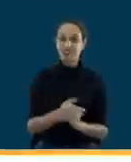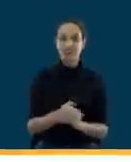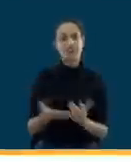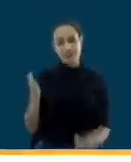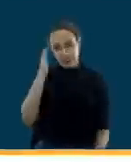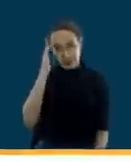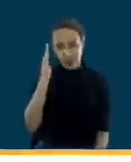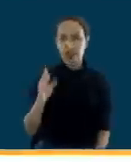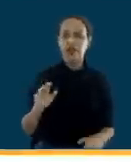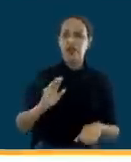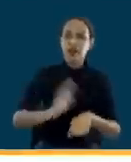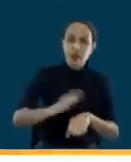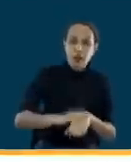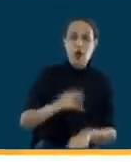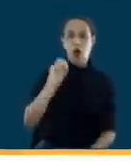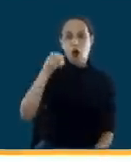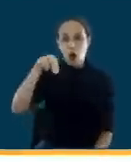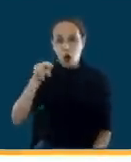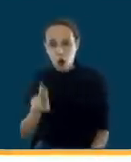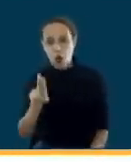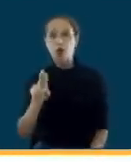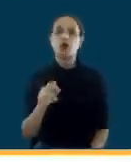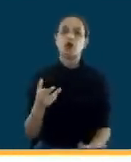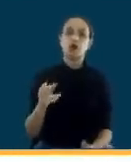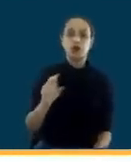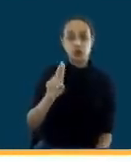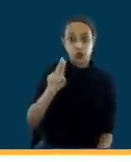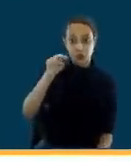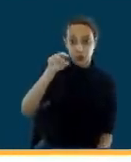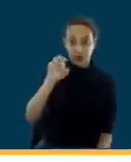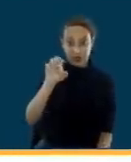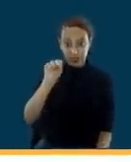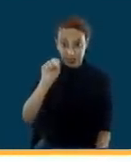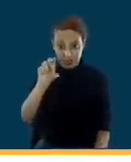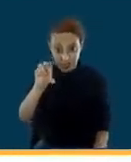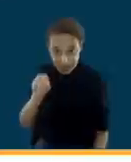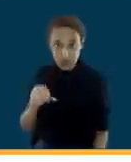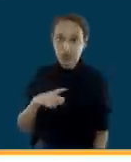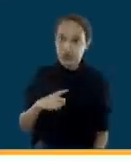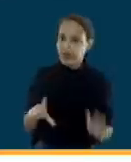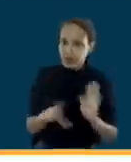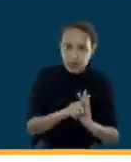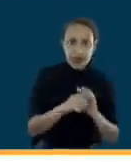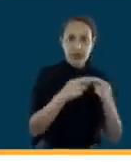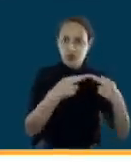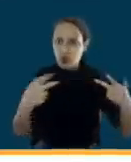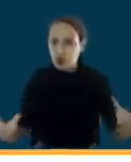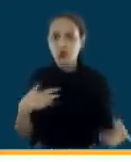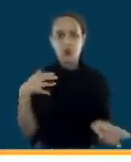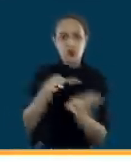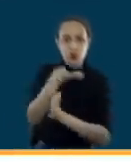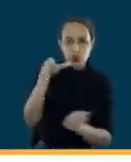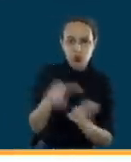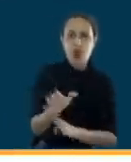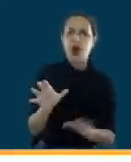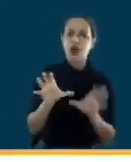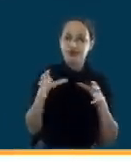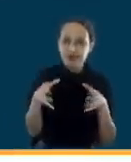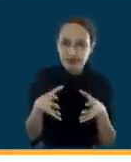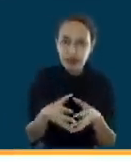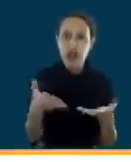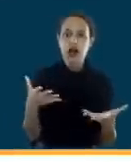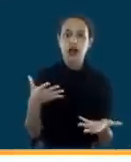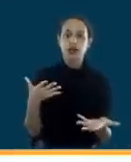a própria Unesco consolidam esses direitos da nossa cidadania cultural por meio de recomendações, de convenções, de